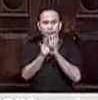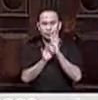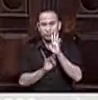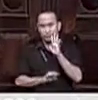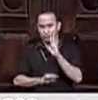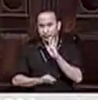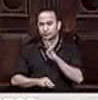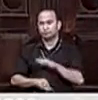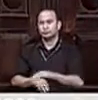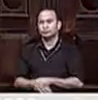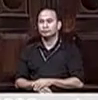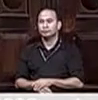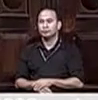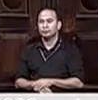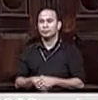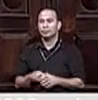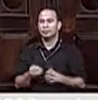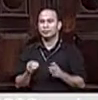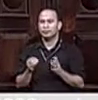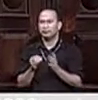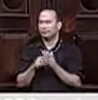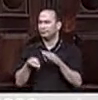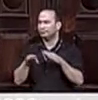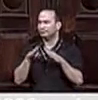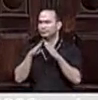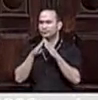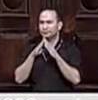fiscal sem o teto do gasto.